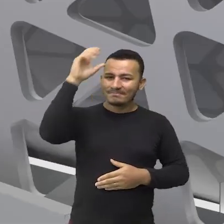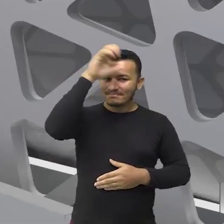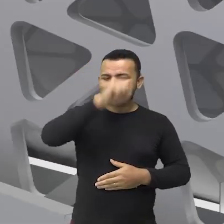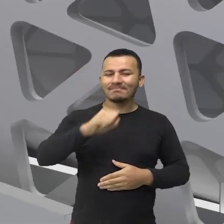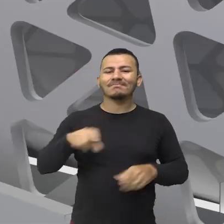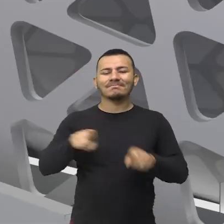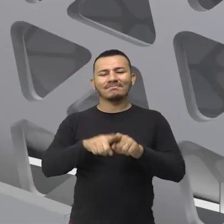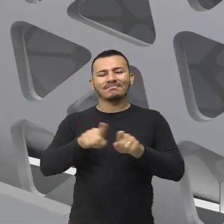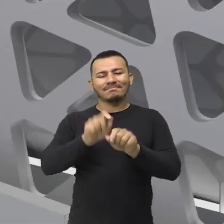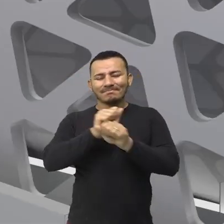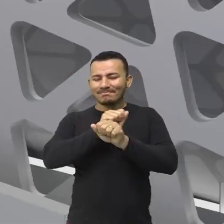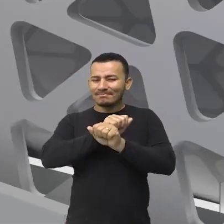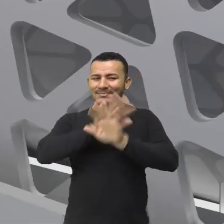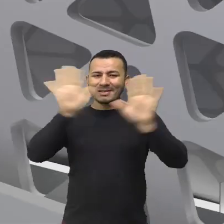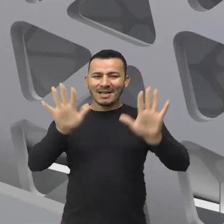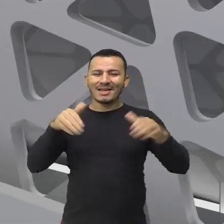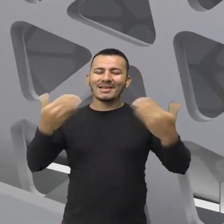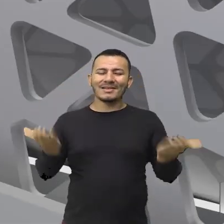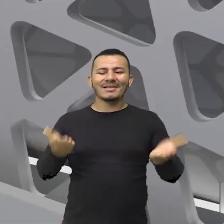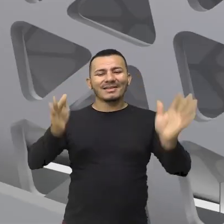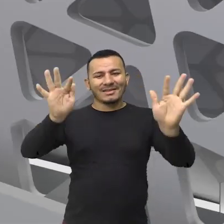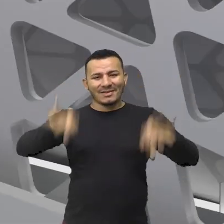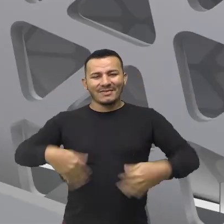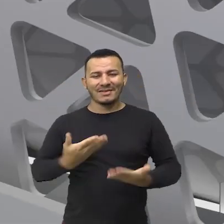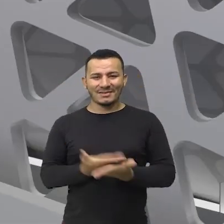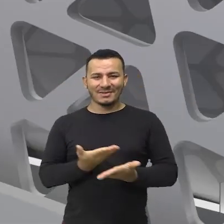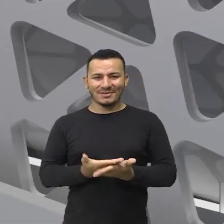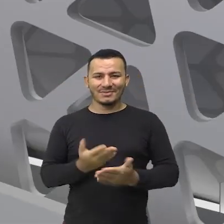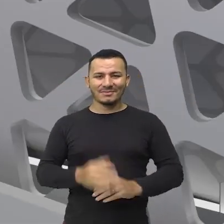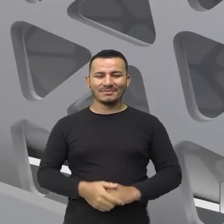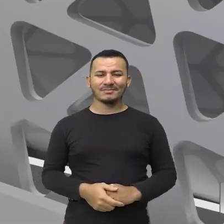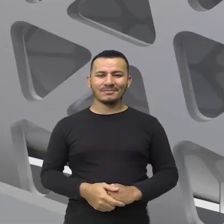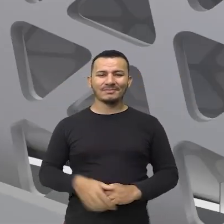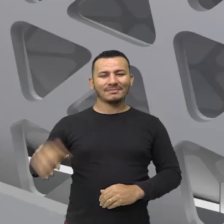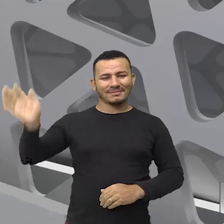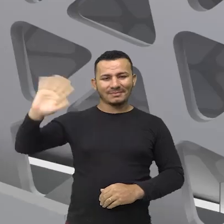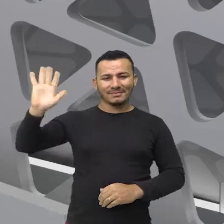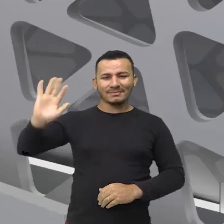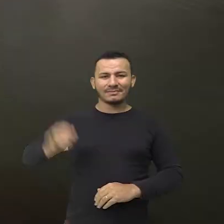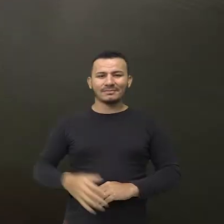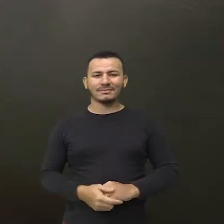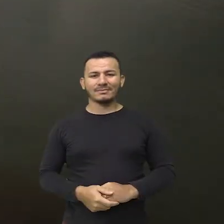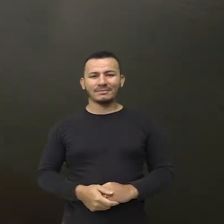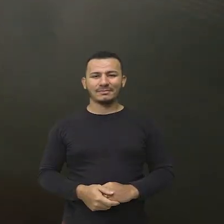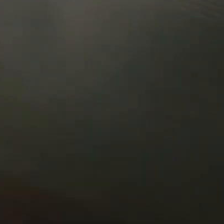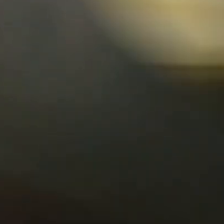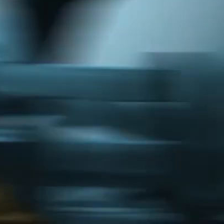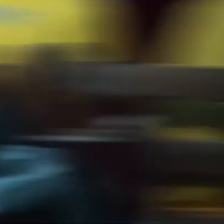vocês tenham compreendido, e assim nós chegamos ao final da nossa aula de hoje. Tchau, pessoal!